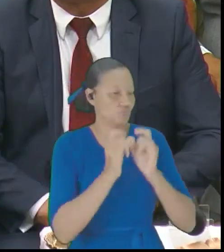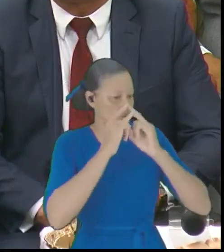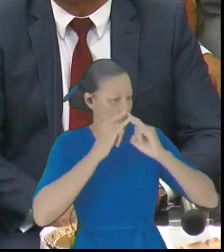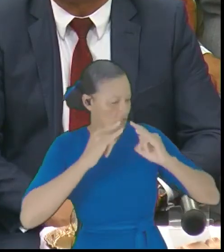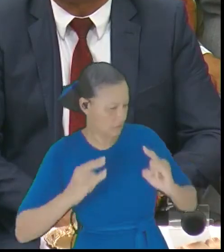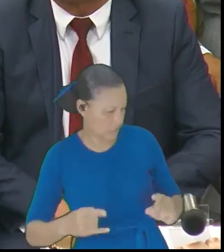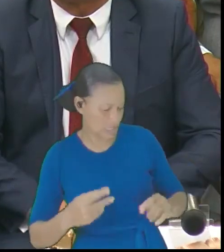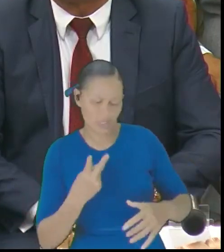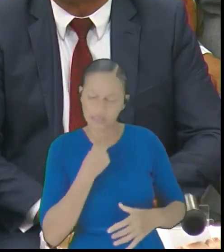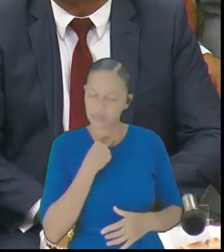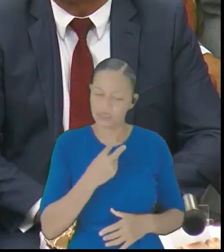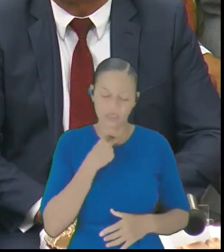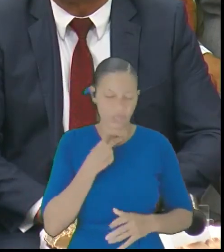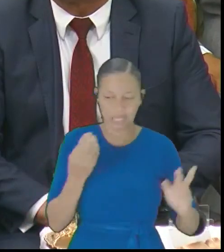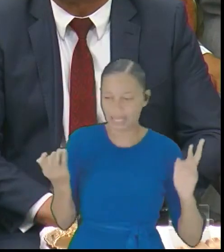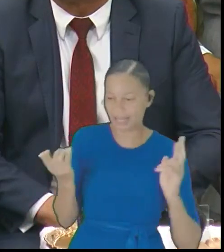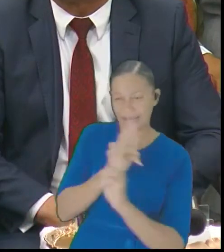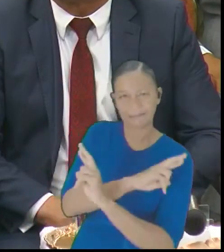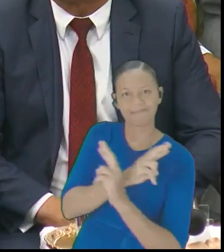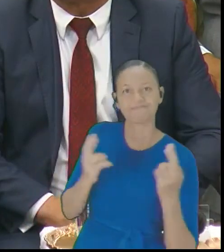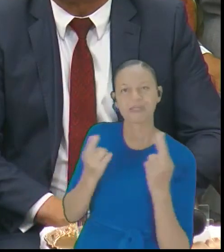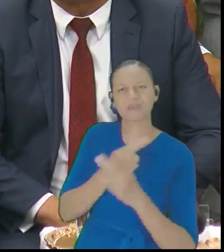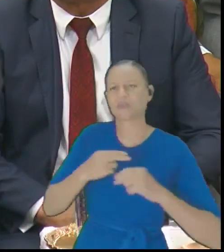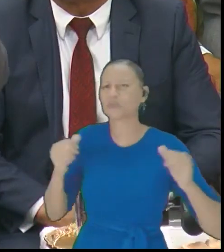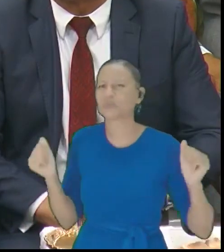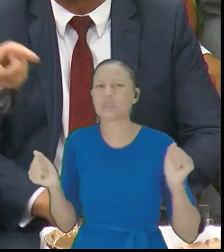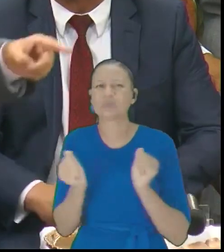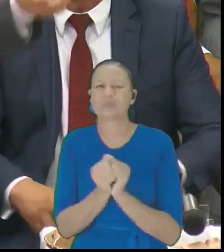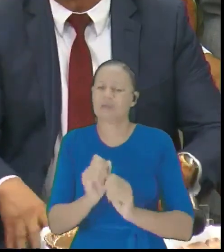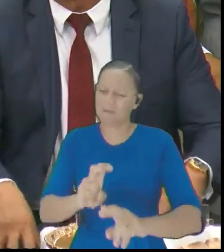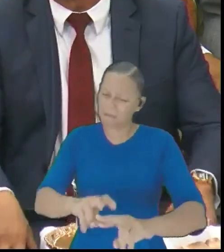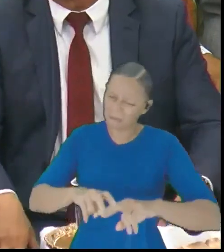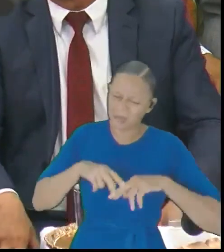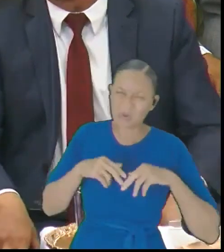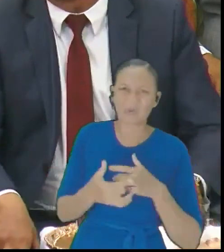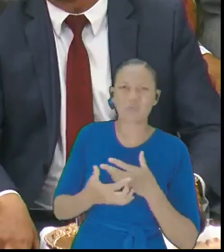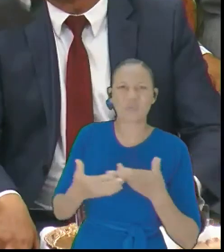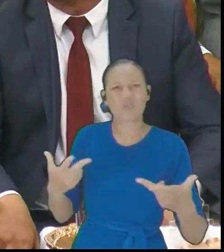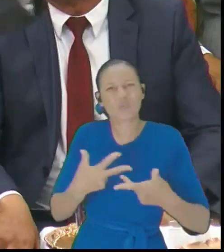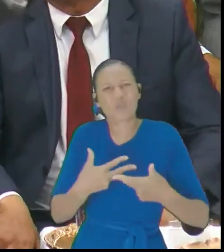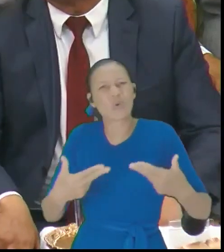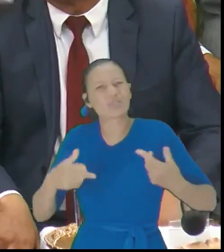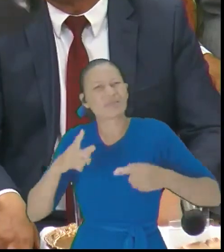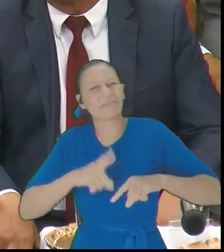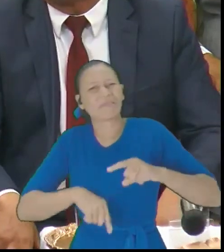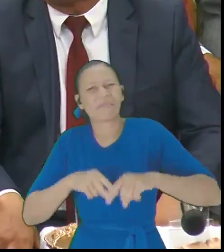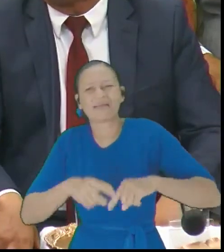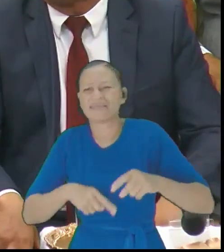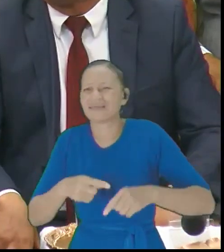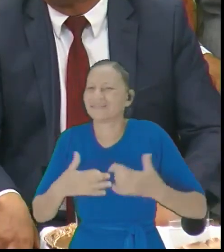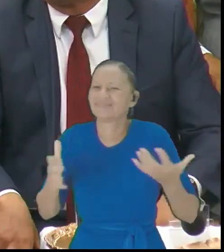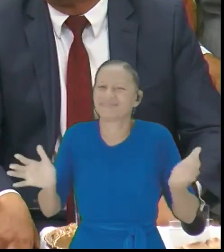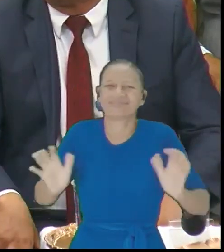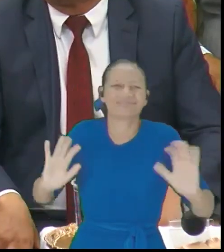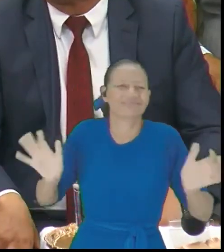não vou romper é relacionamento contigo por causa de coisas materiais.